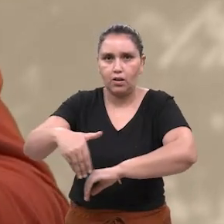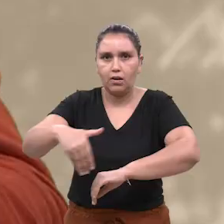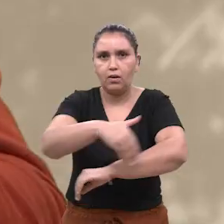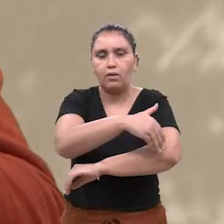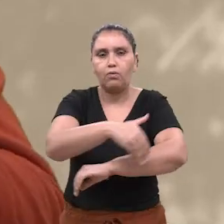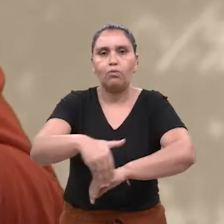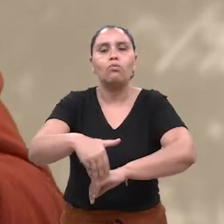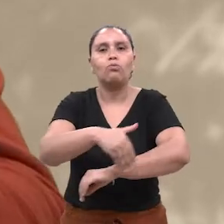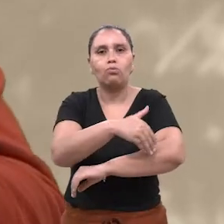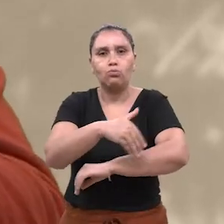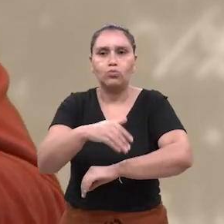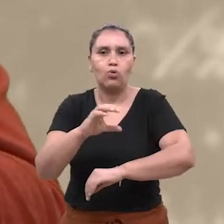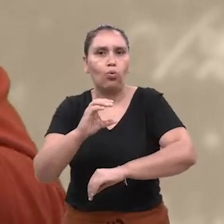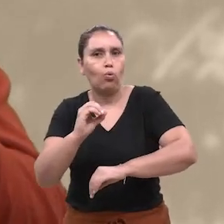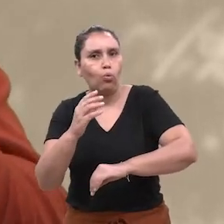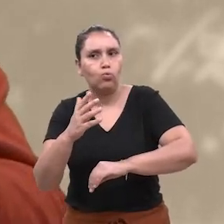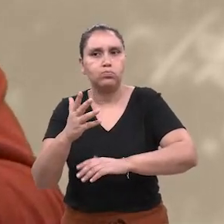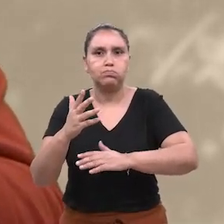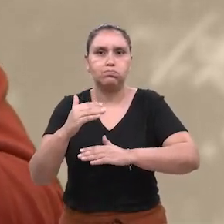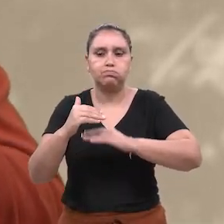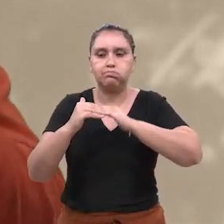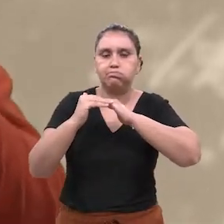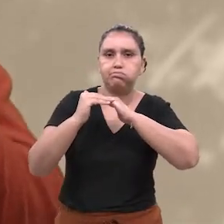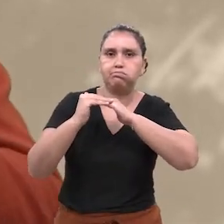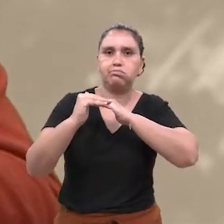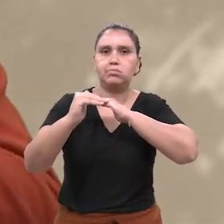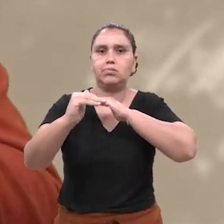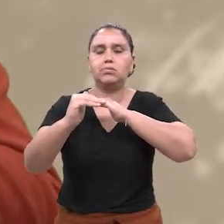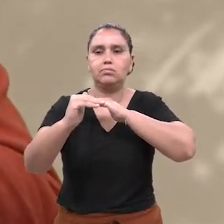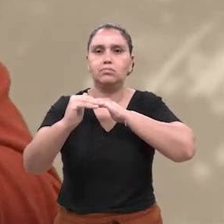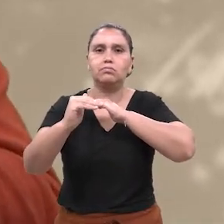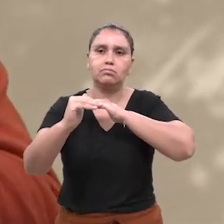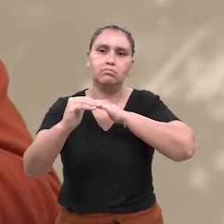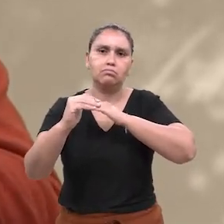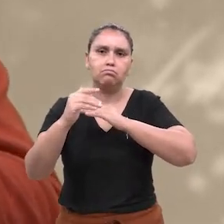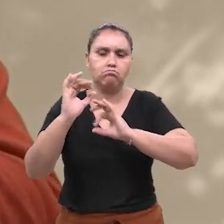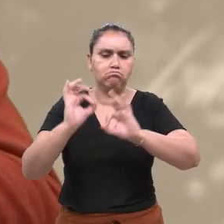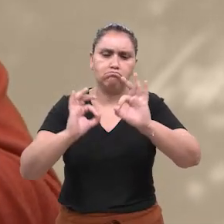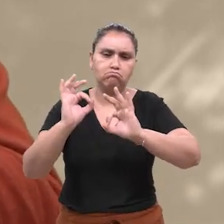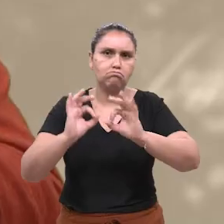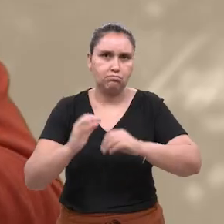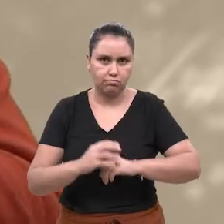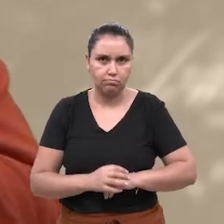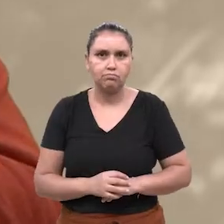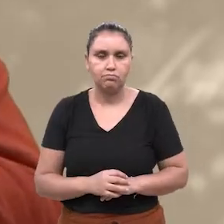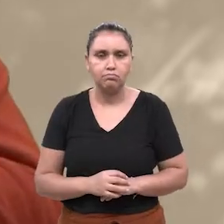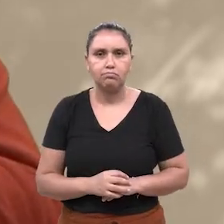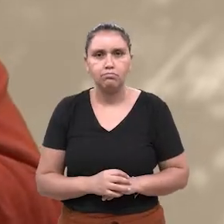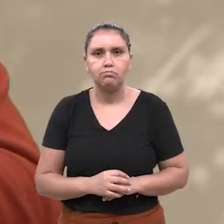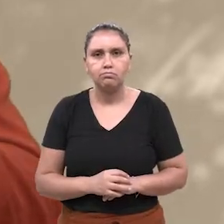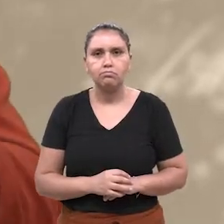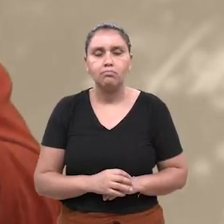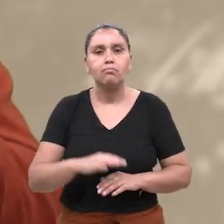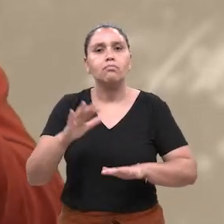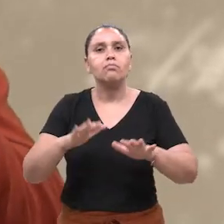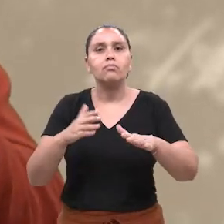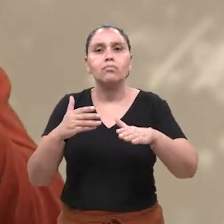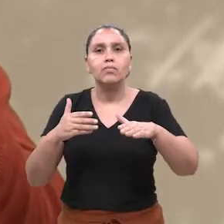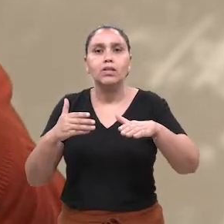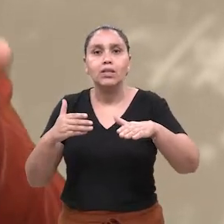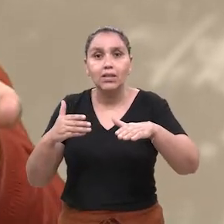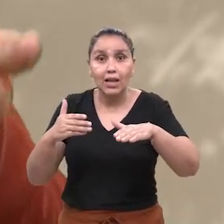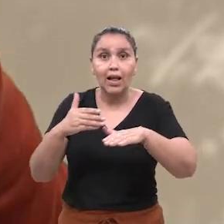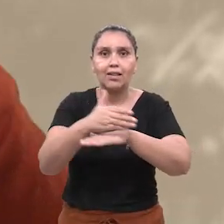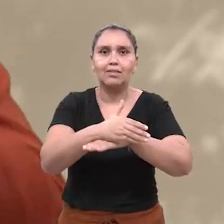para reformar ou para melhorar ou asfaltar ou fazer alguma coisa em uma das vias da cidade de Erechim. Normalmente se